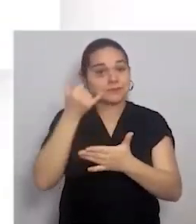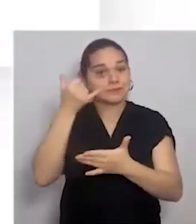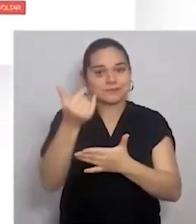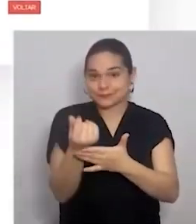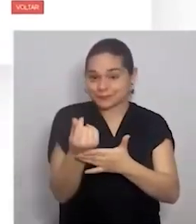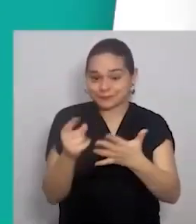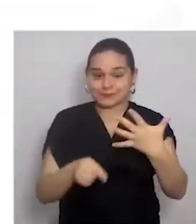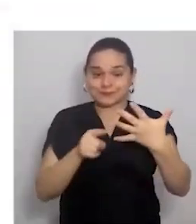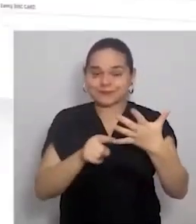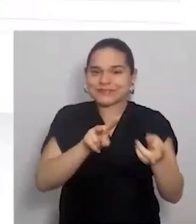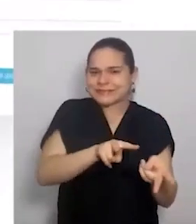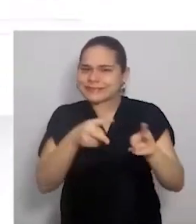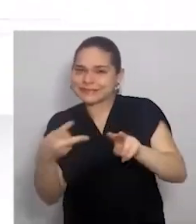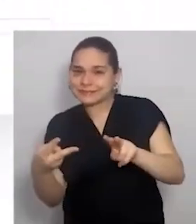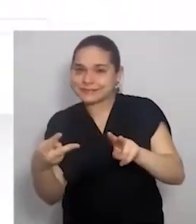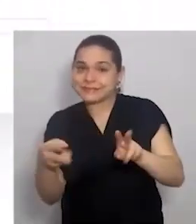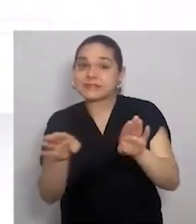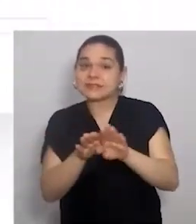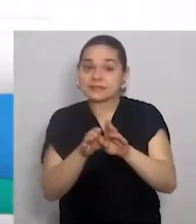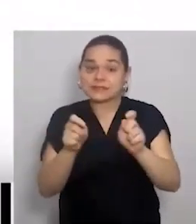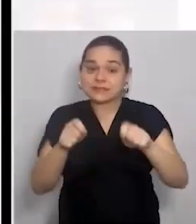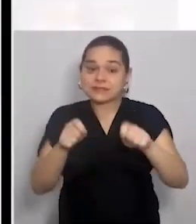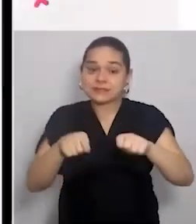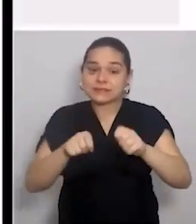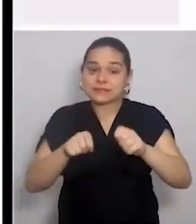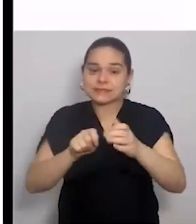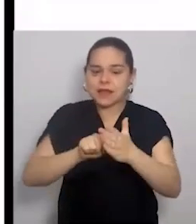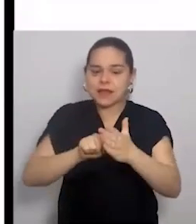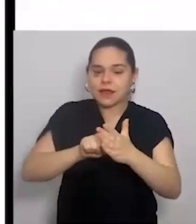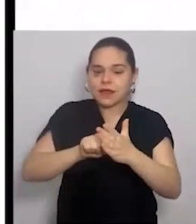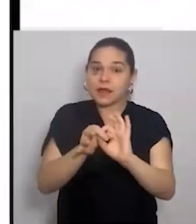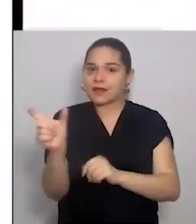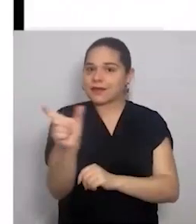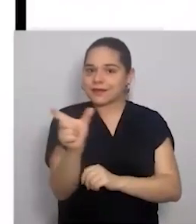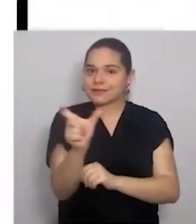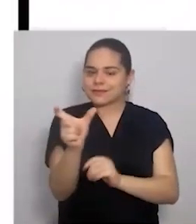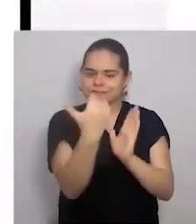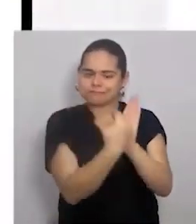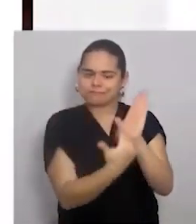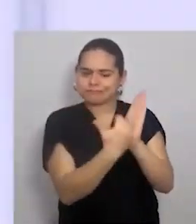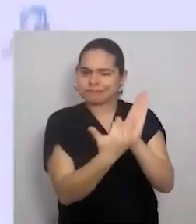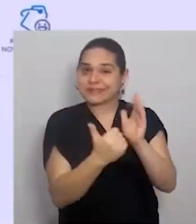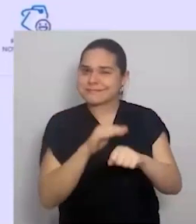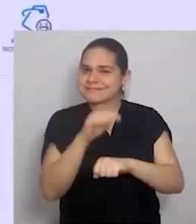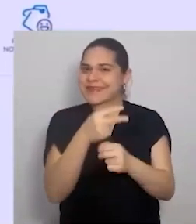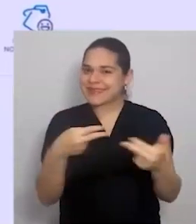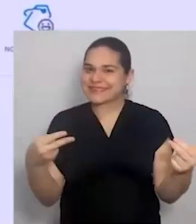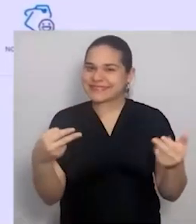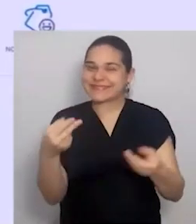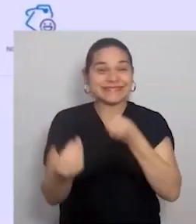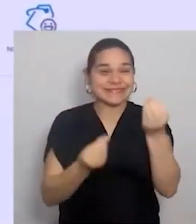transferências, bloqueio e desbloqueio do cartão, promoções e muito mais. Acesse já